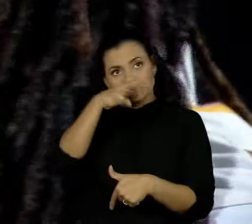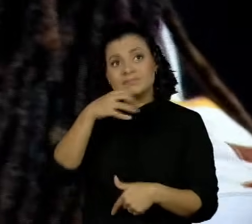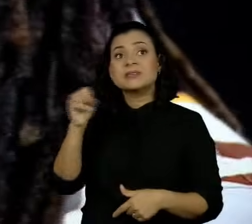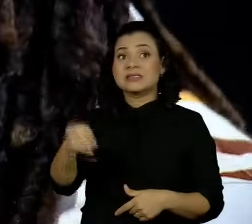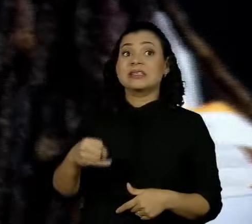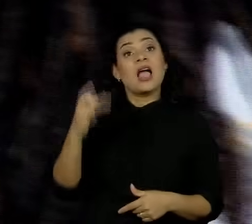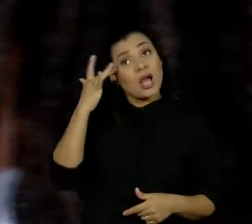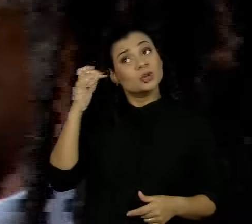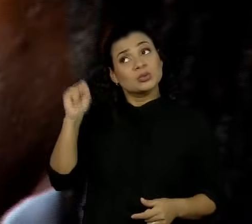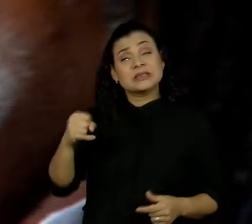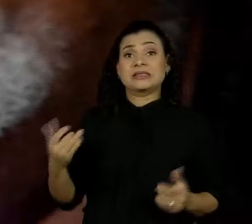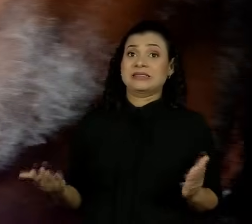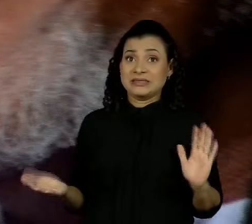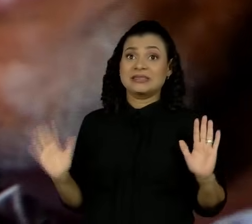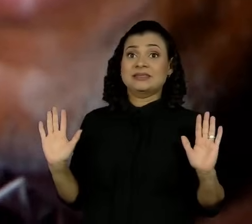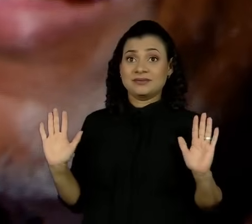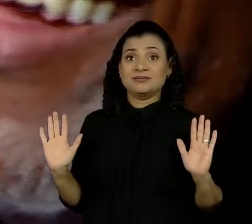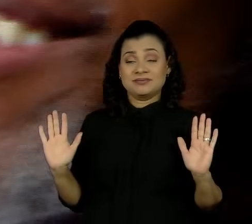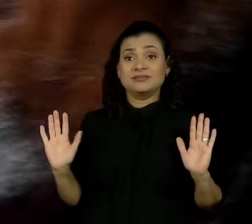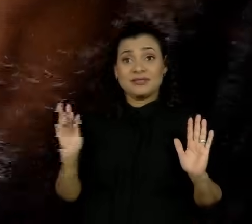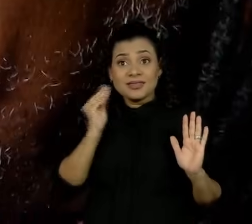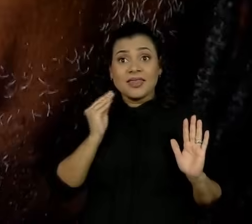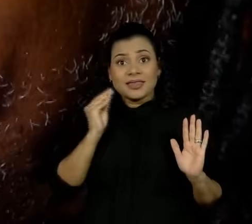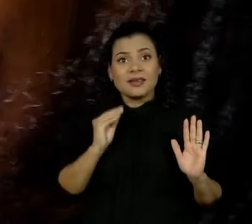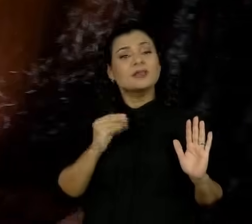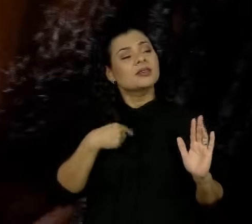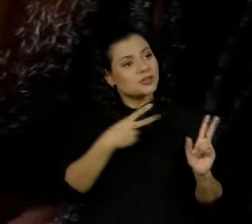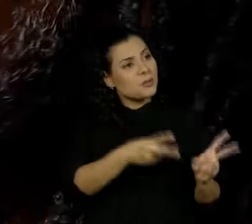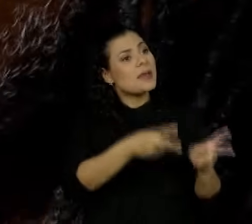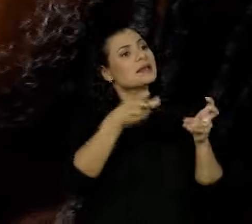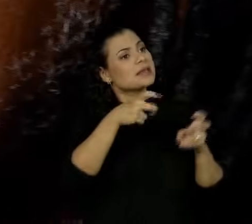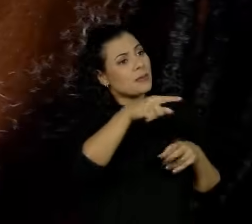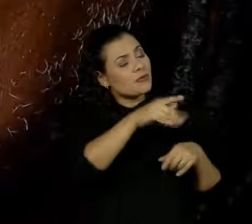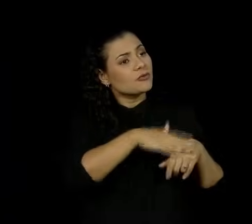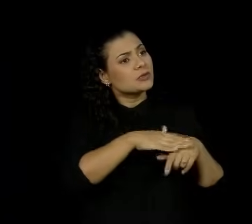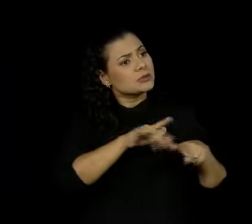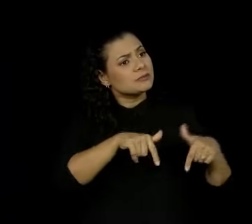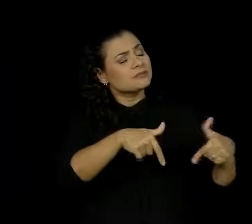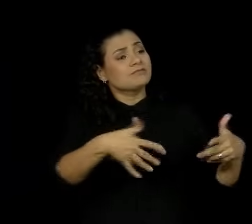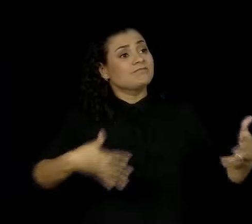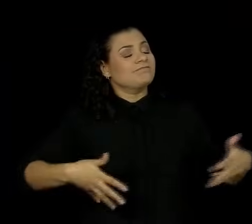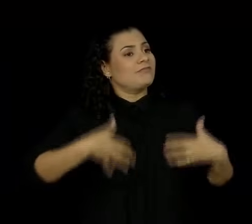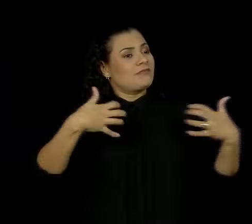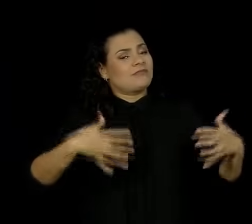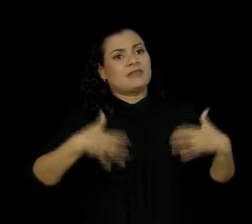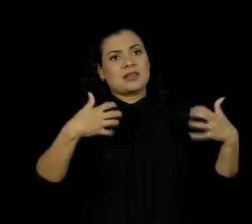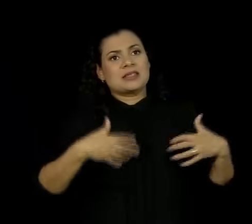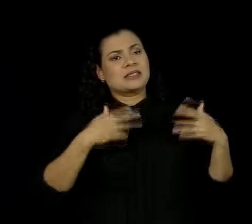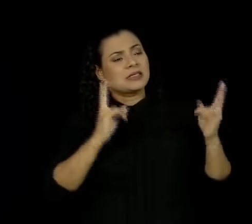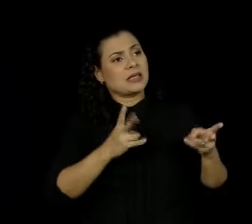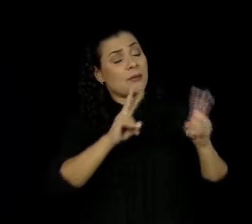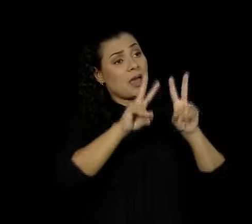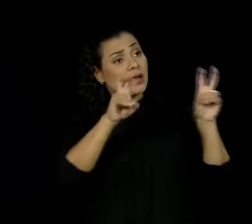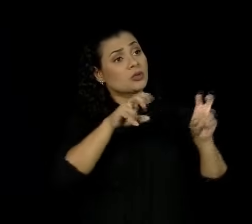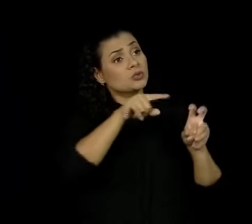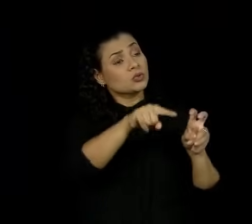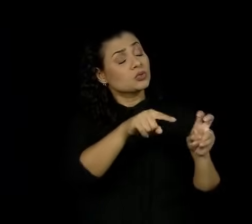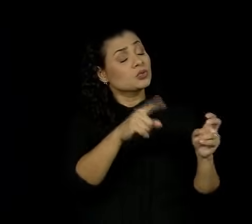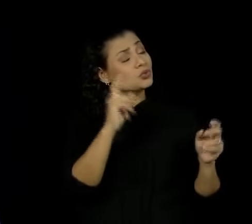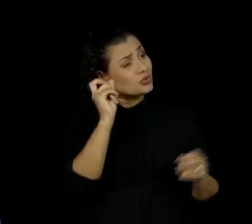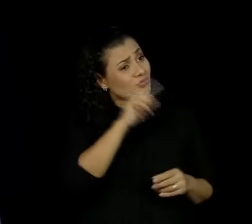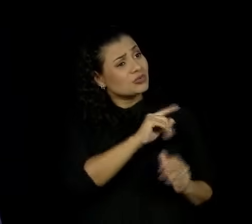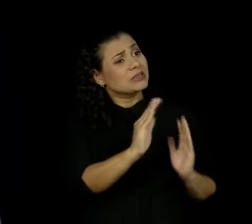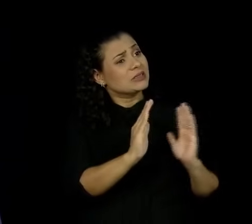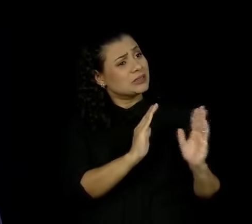Acho que tô. A gente Acho que eu percebe tô. que você fala com entusiasmo, né, Sim. sobre um assunto tão duro,